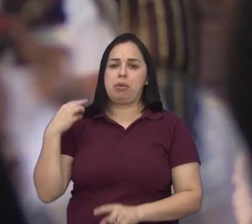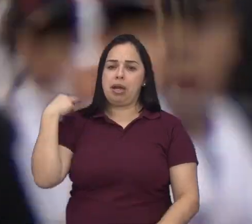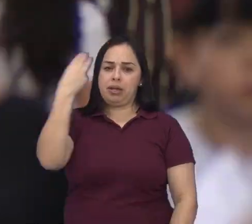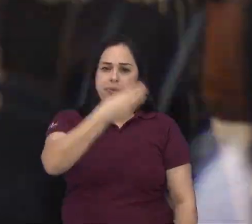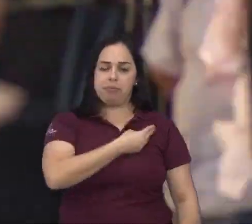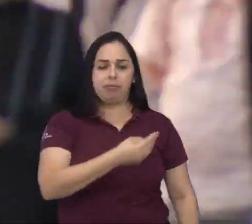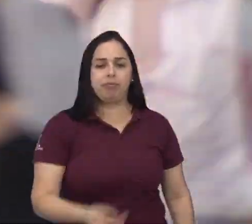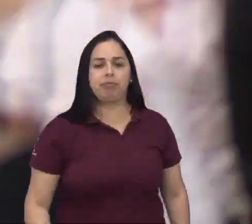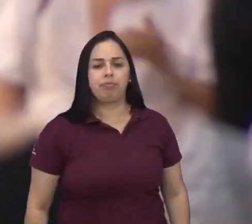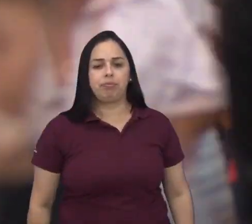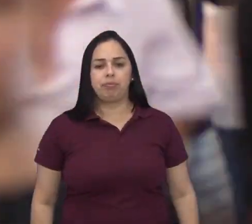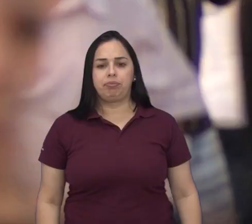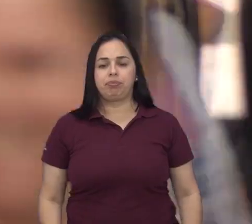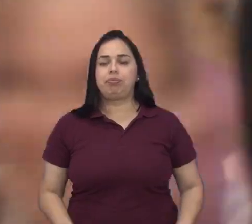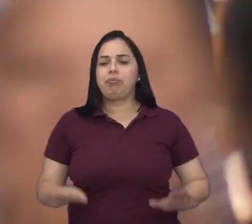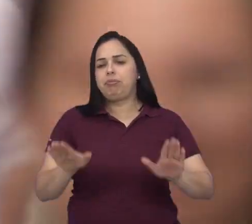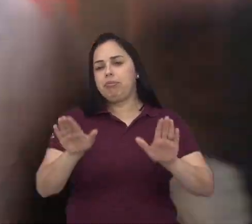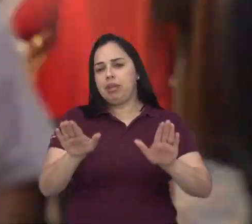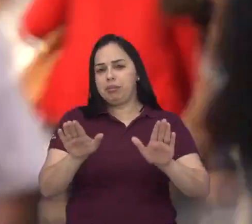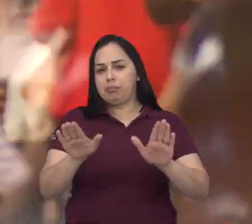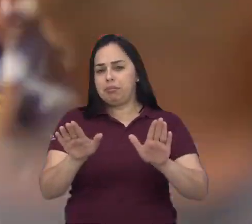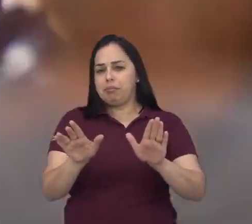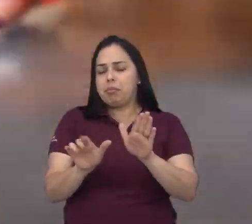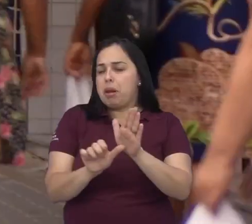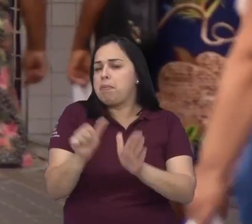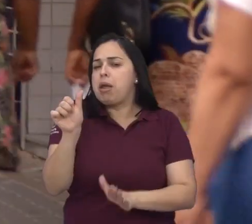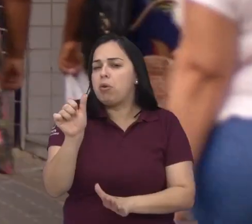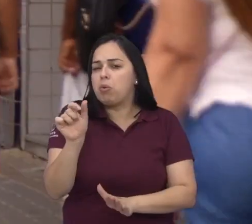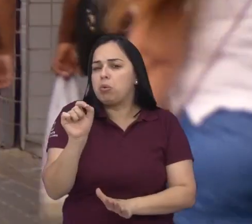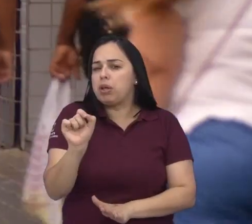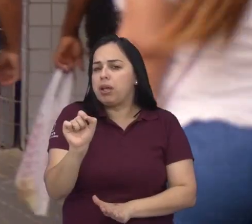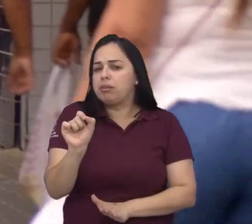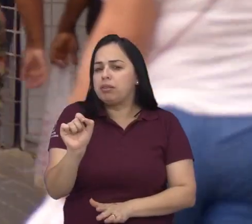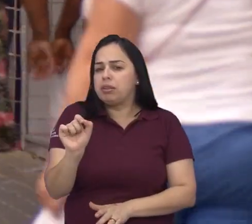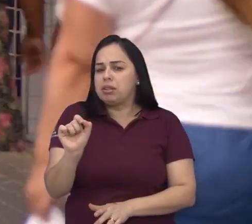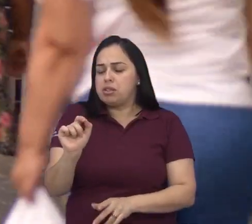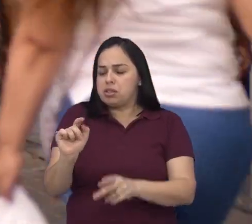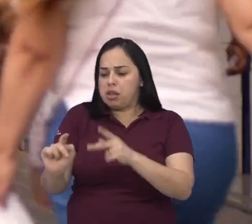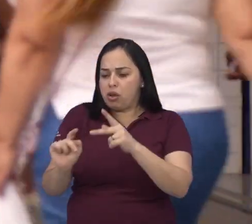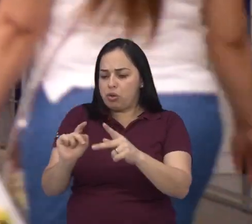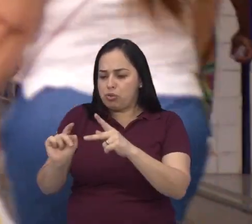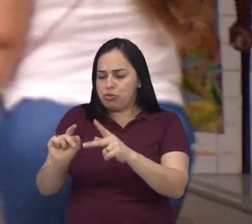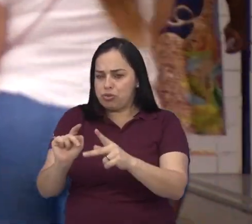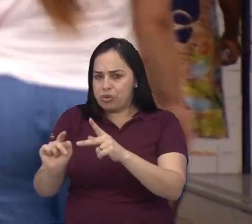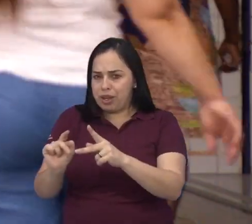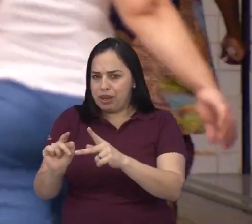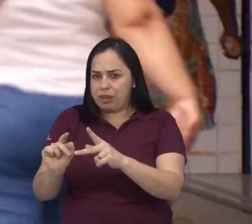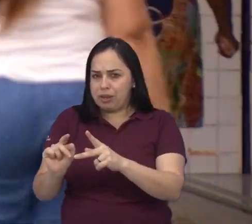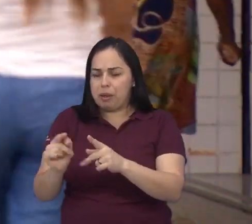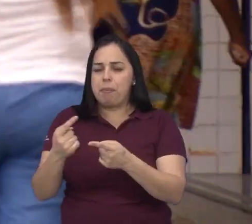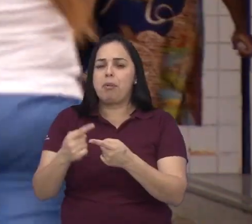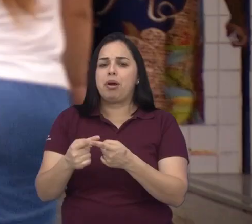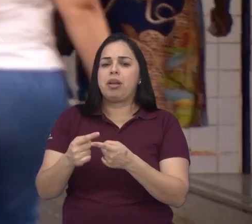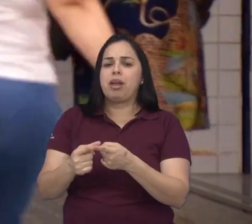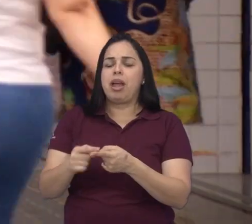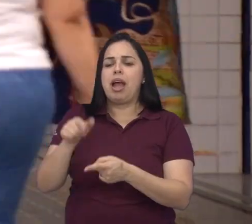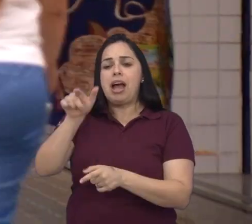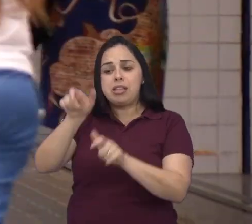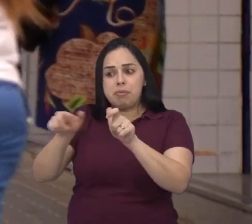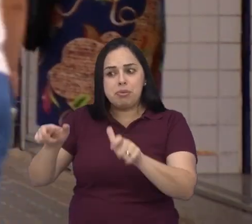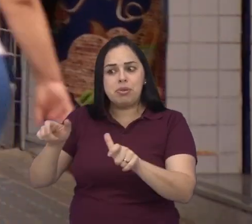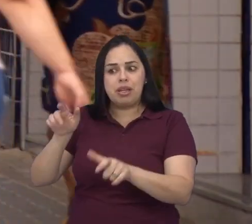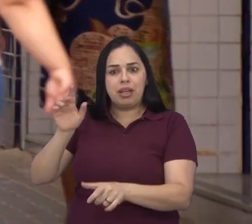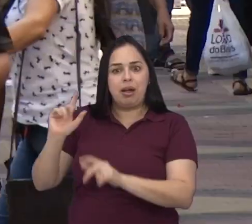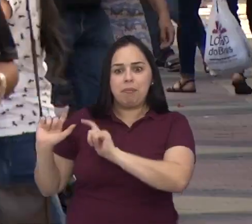Senhora. Mas o que veio primeiro? São José recebeu o nome do santo carpinteiro por ser uma cidade de